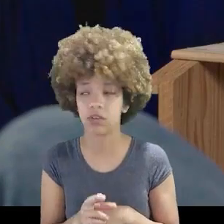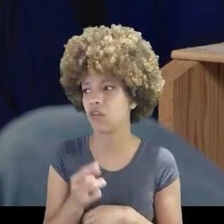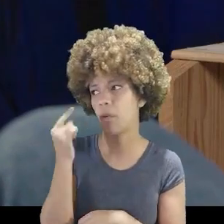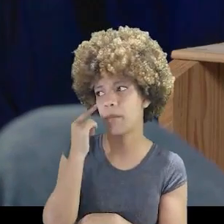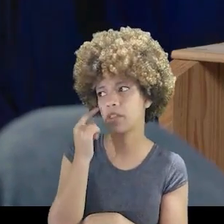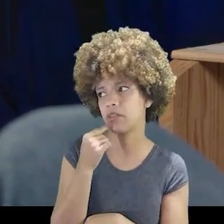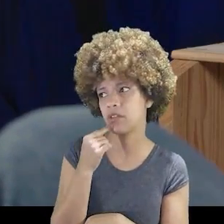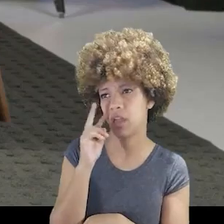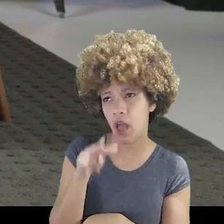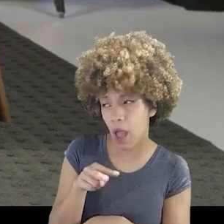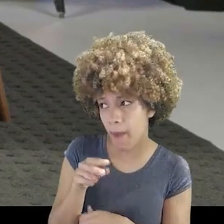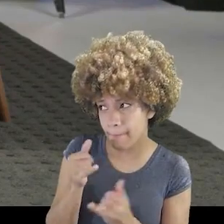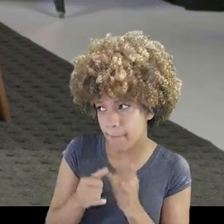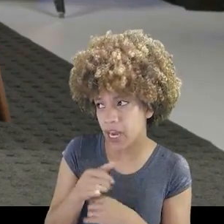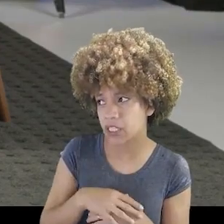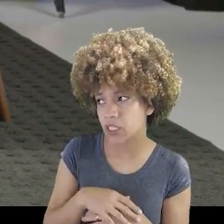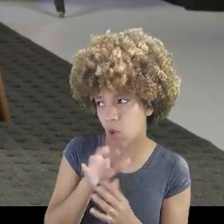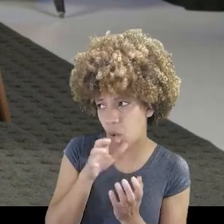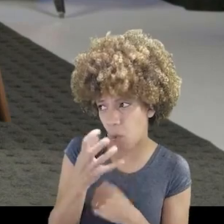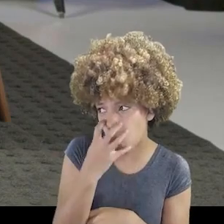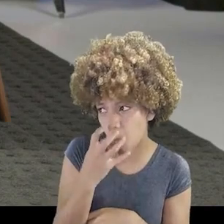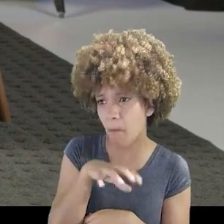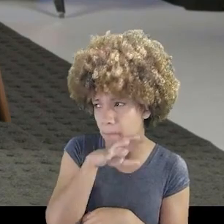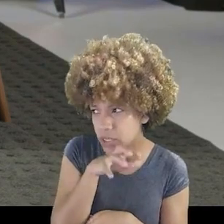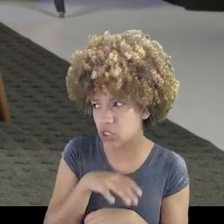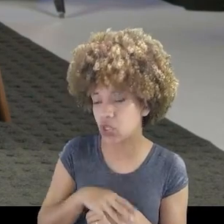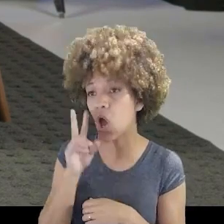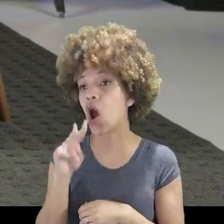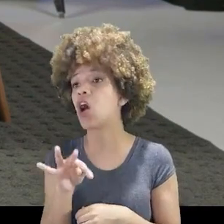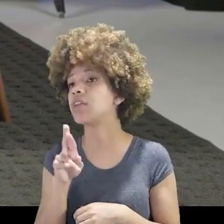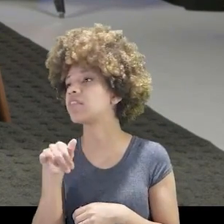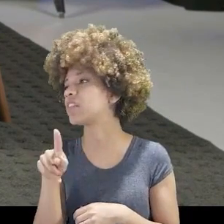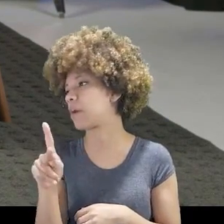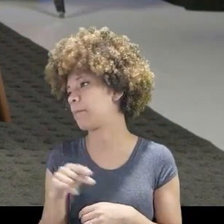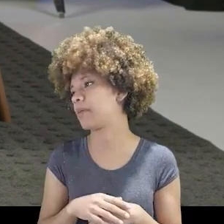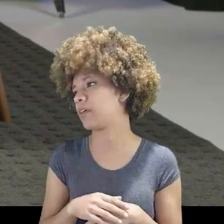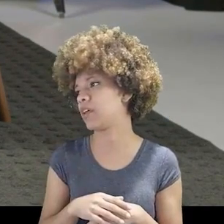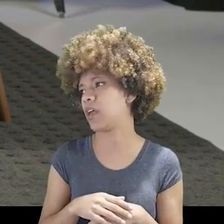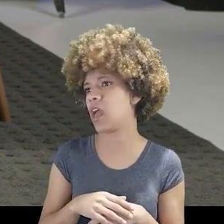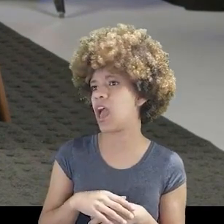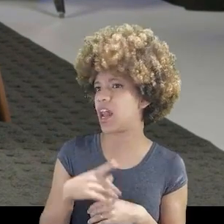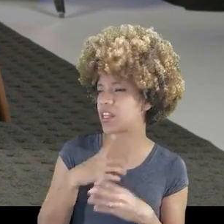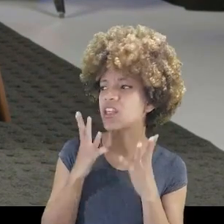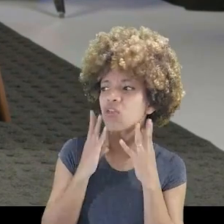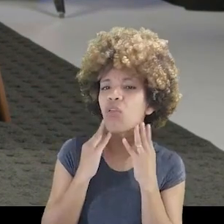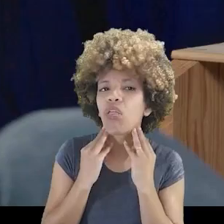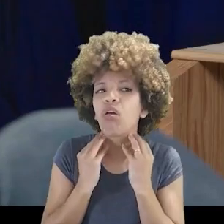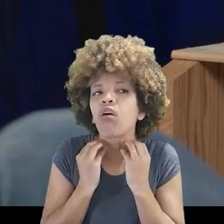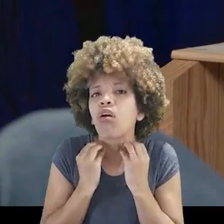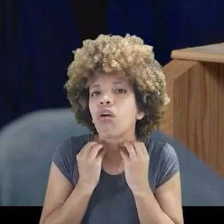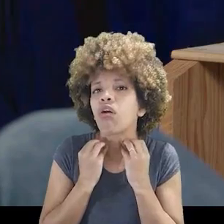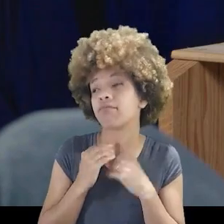olha Parece um bicho ou não aí ele é meio feio Olha parece o que é o pessoas enrugado tudo